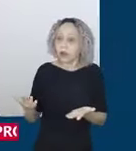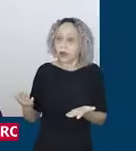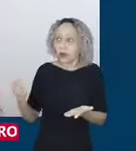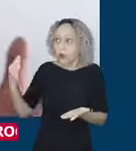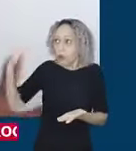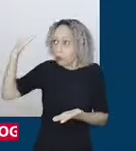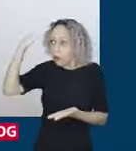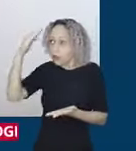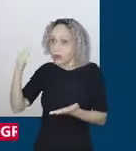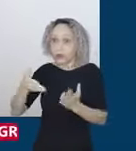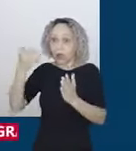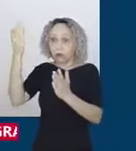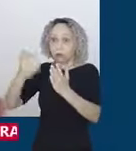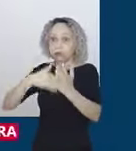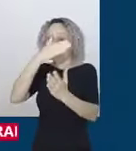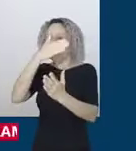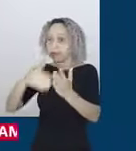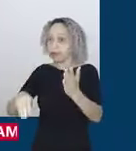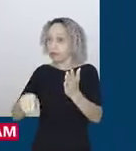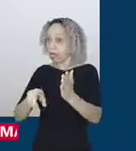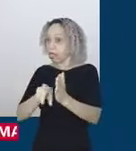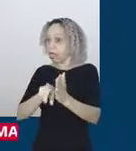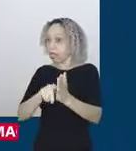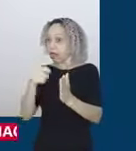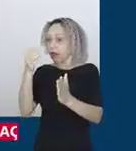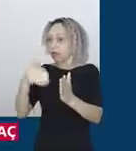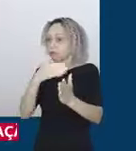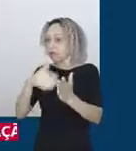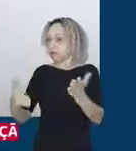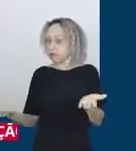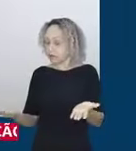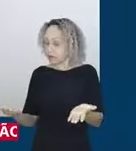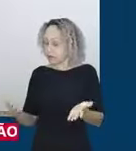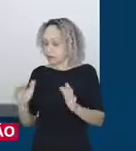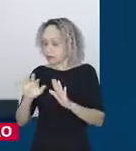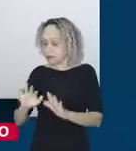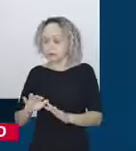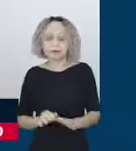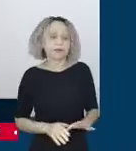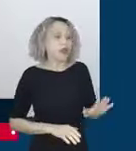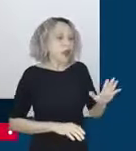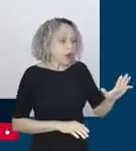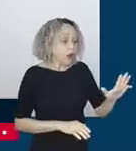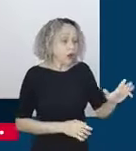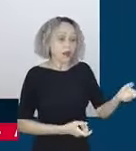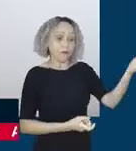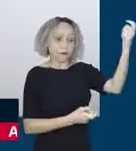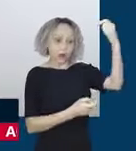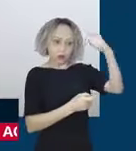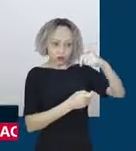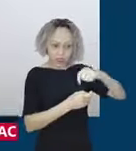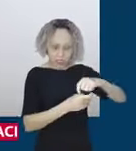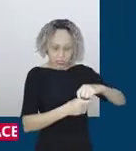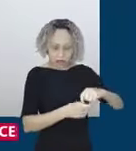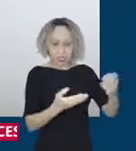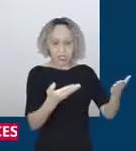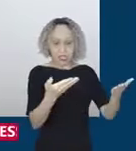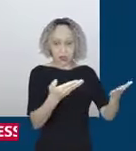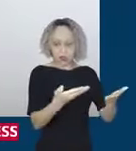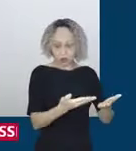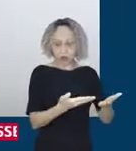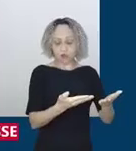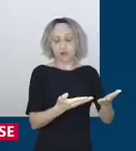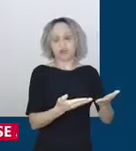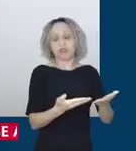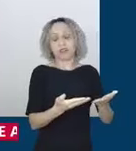representamos aqui, claro, mas só com a volta do presidente Lula que ela vai se tornar realidade. Por isso que eu acho que não vai haver